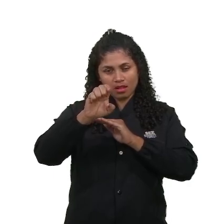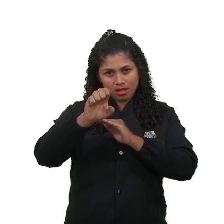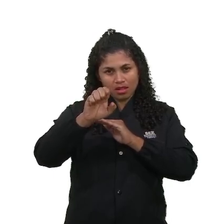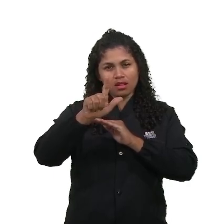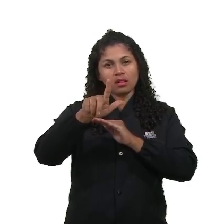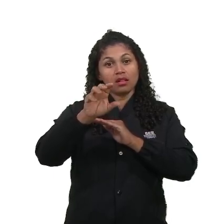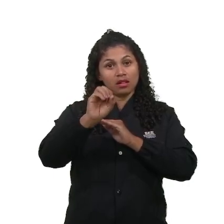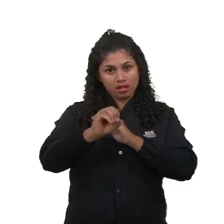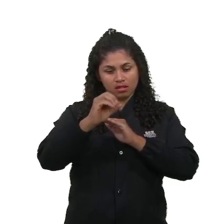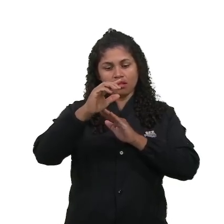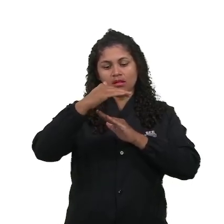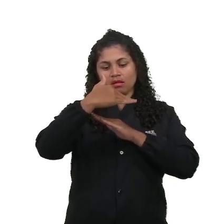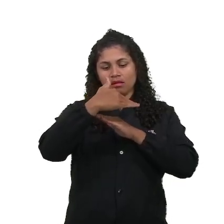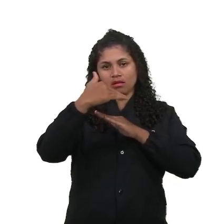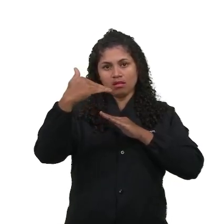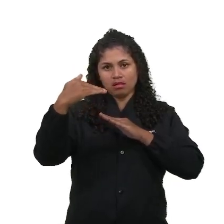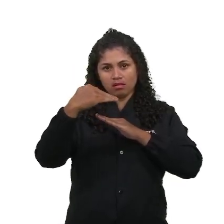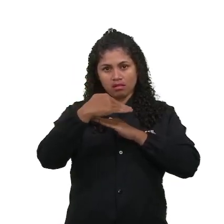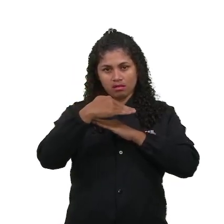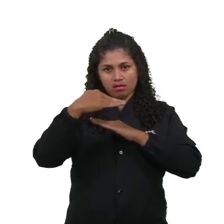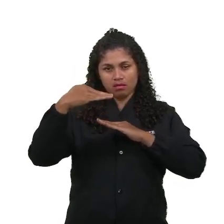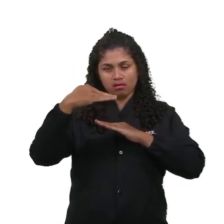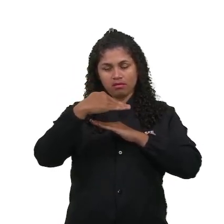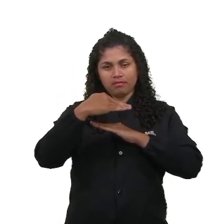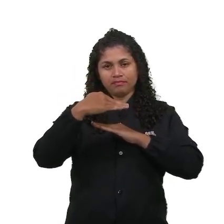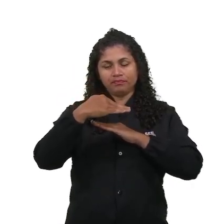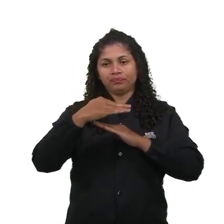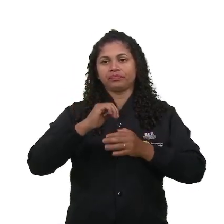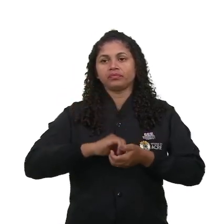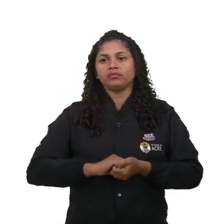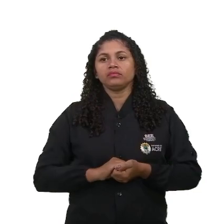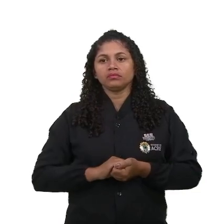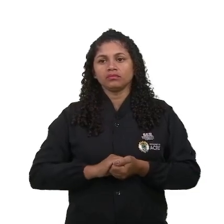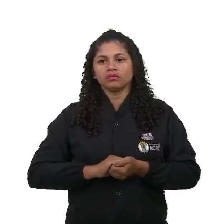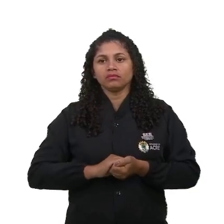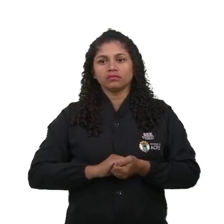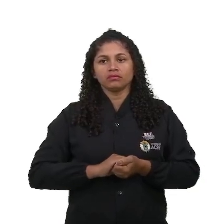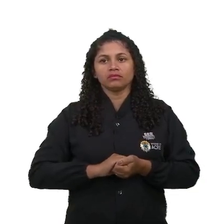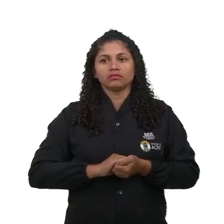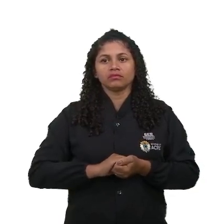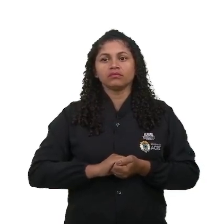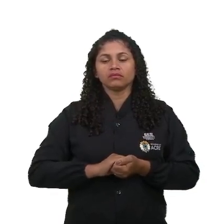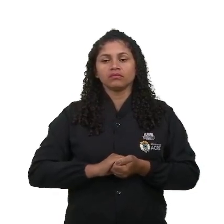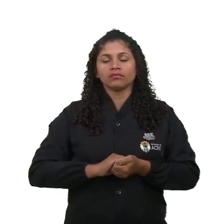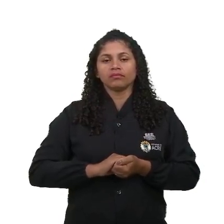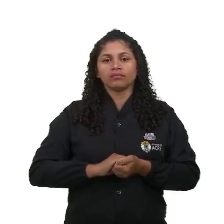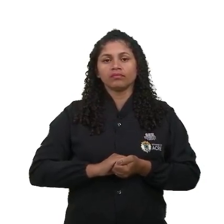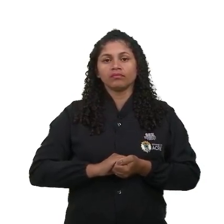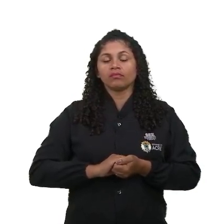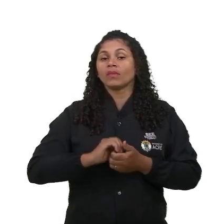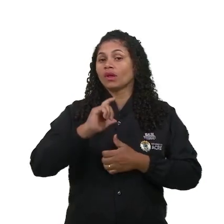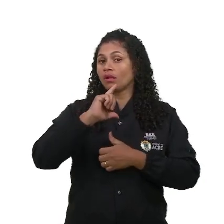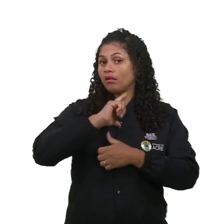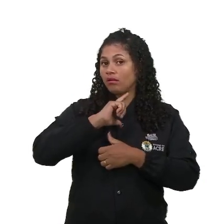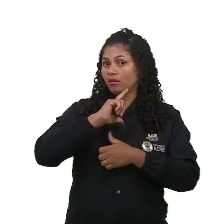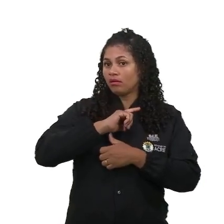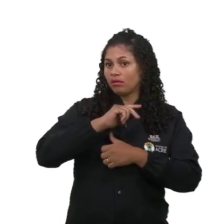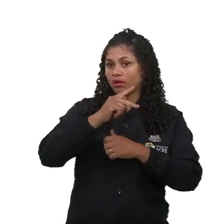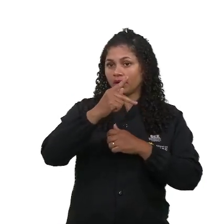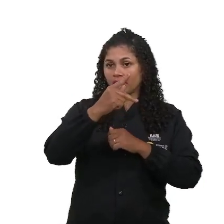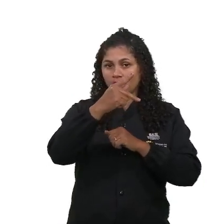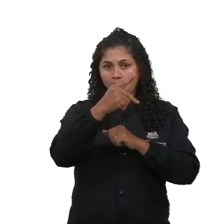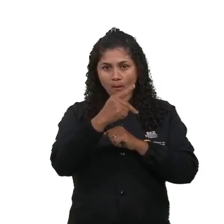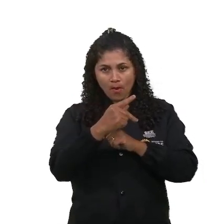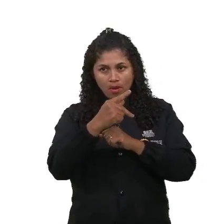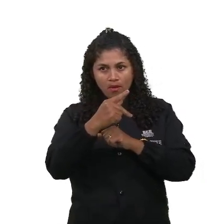eu queira que o P seja o ponto inicial e o Q seja o ponto final do segmento, assim como o R